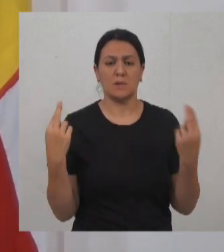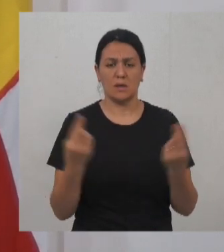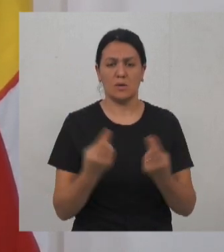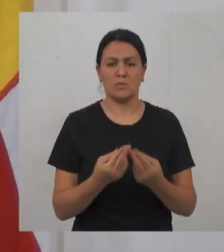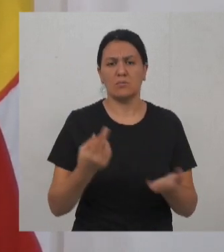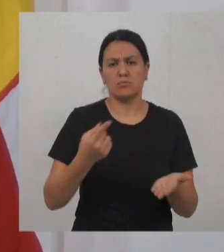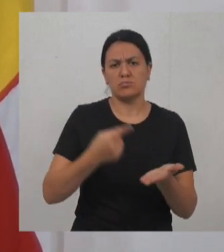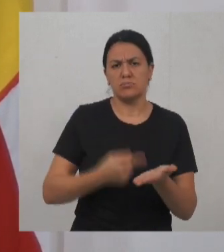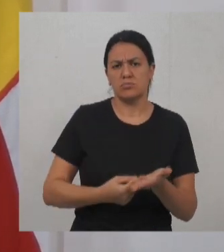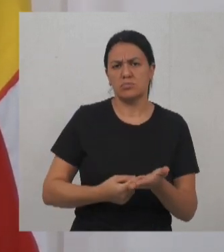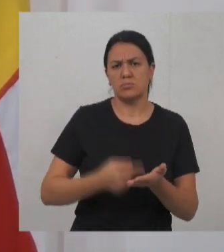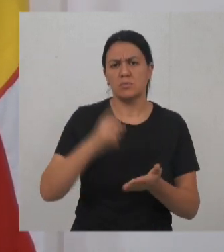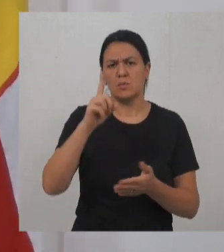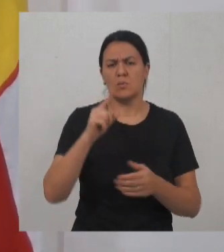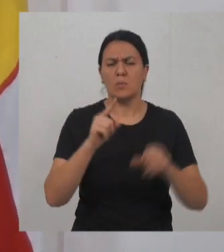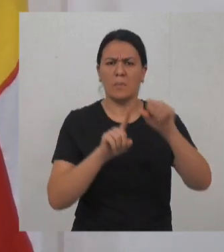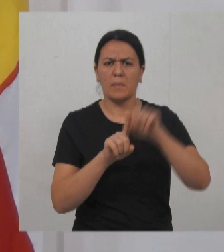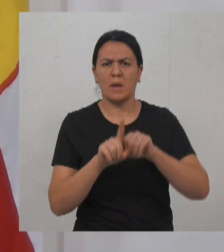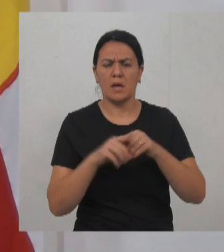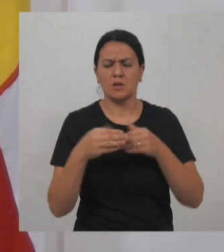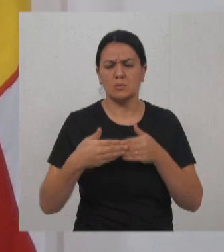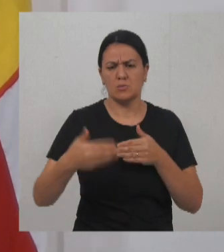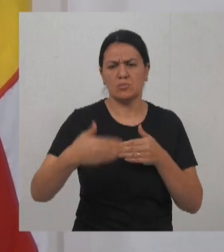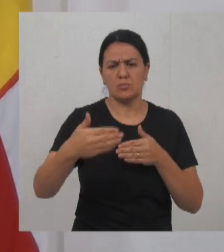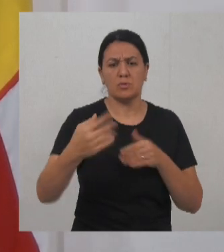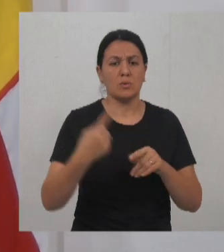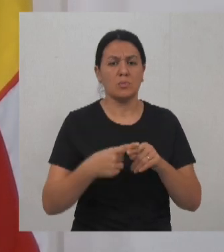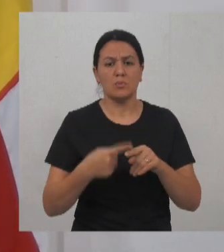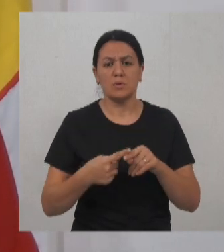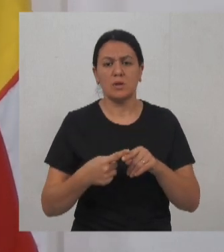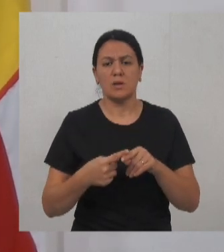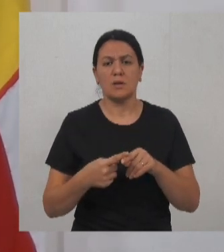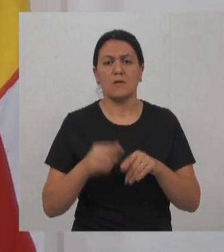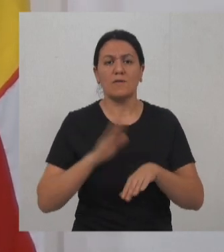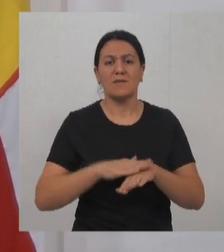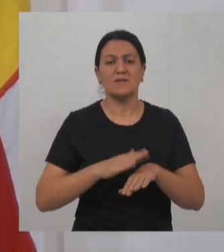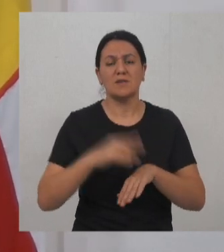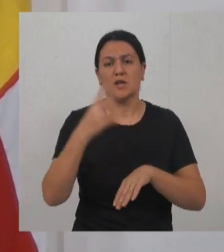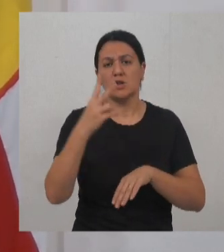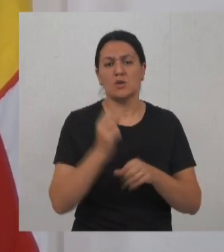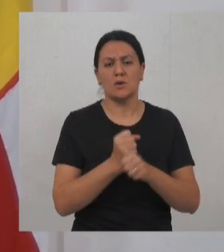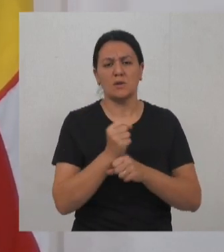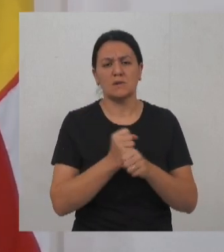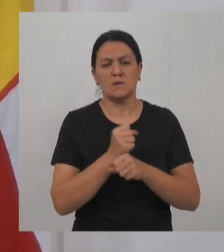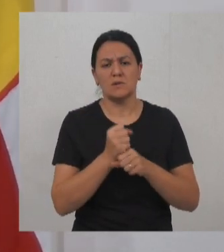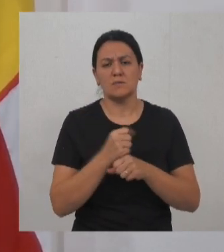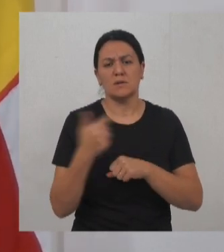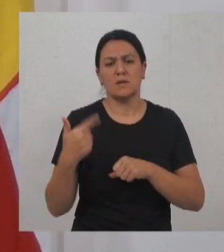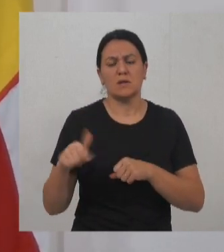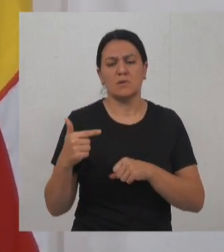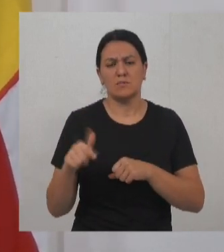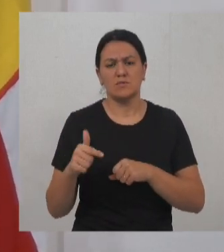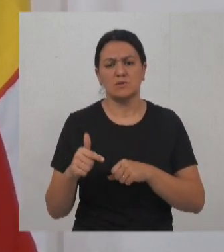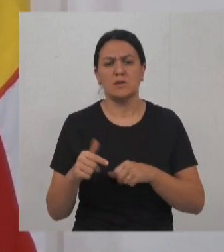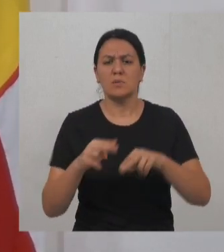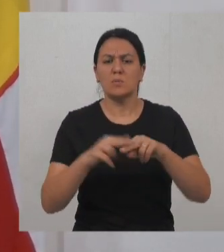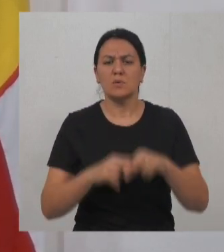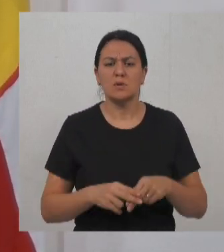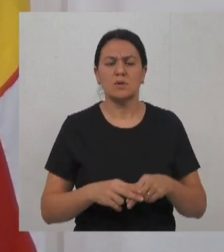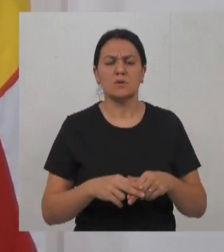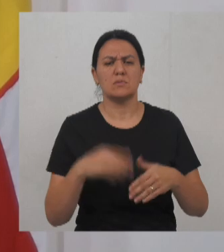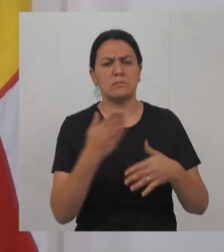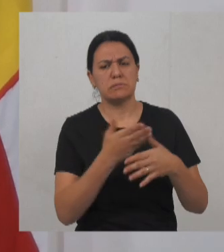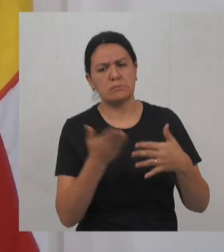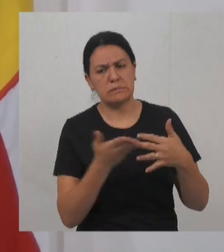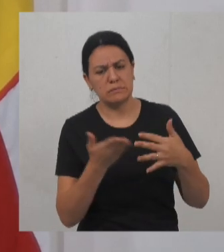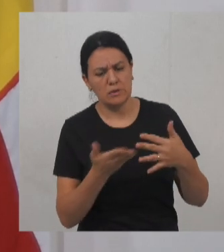um mês de sessões, porque fazia 2 anos que não tinha sessão aqui em Blumenau, e os processos estavam todos